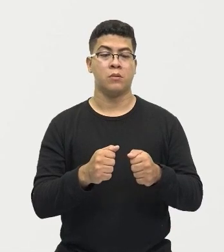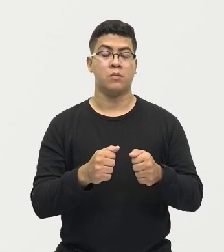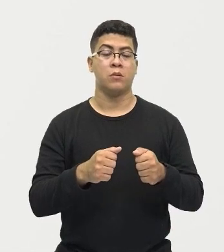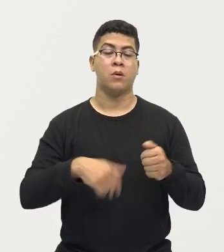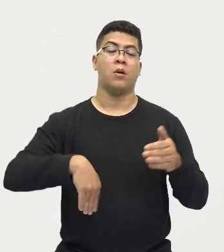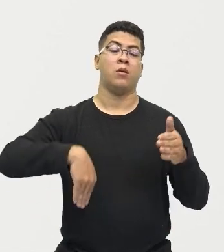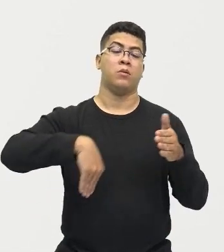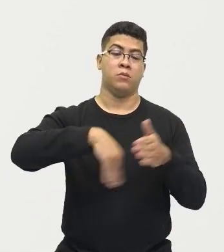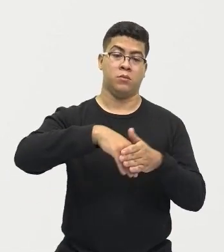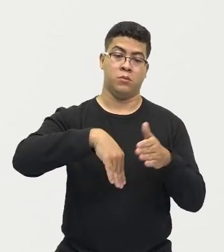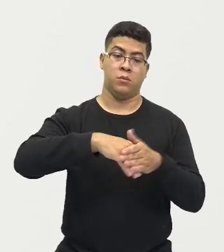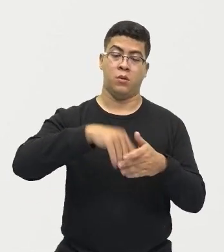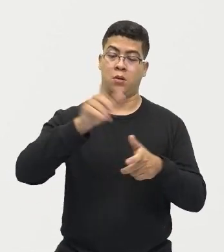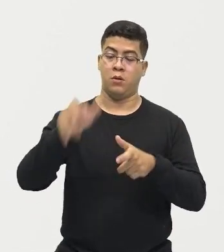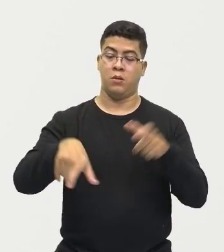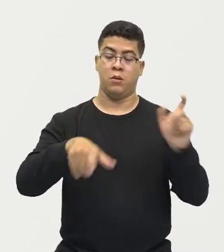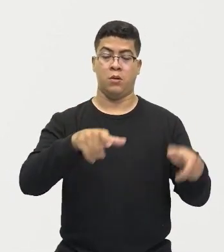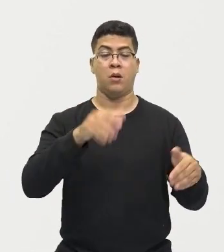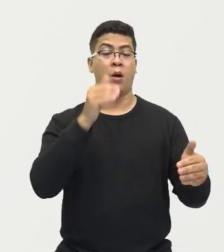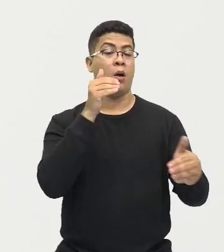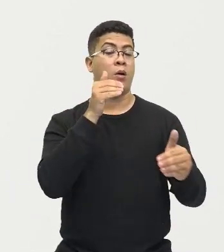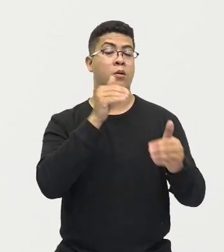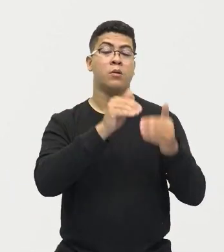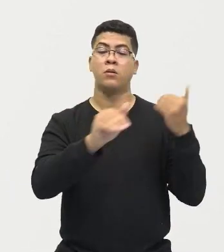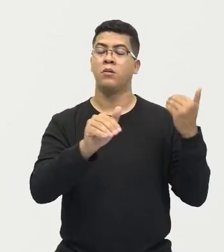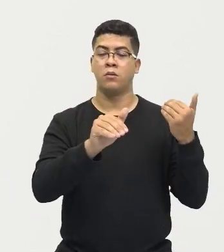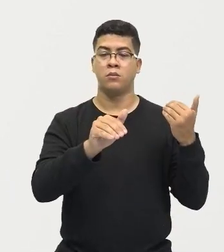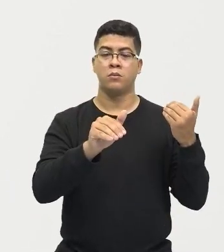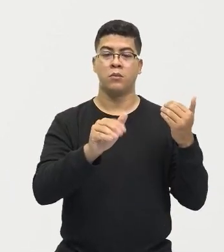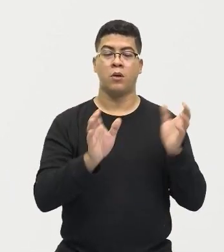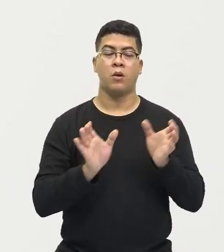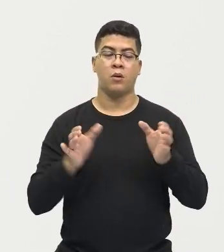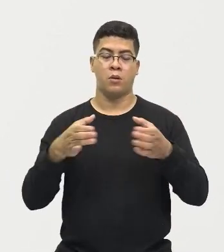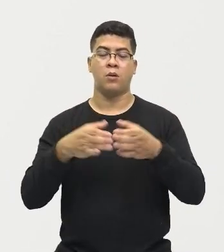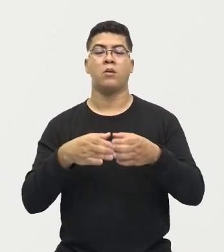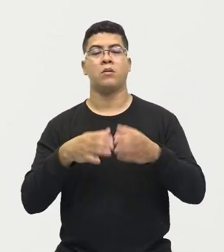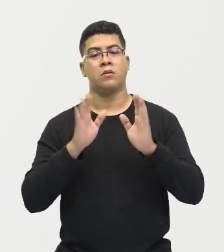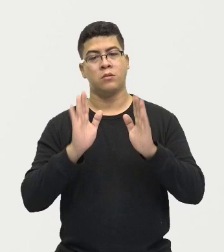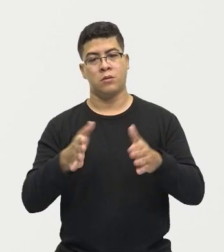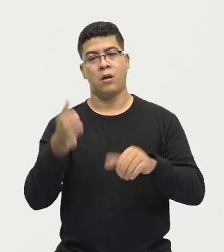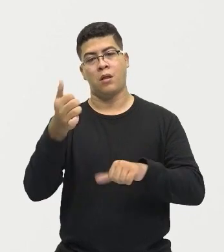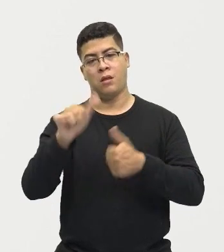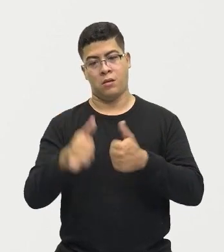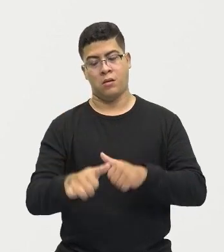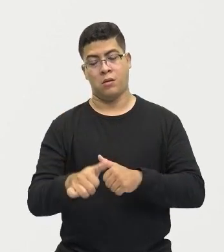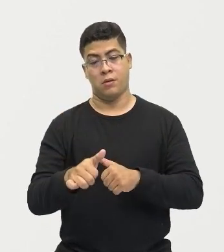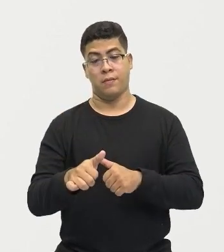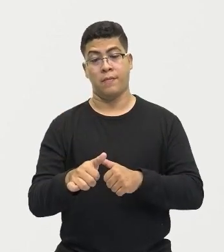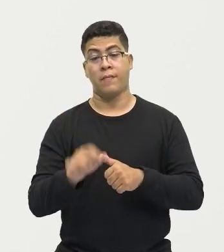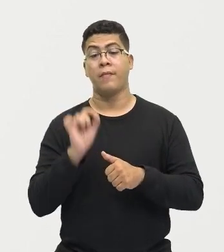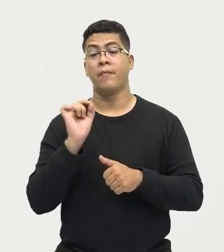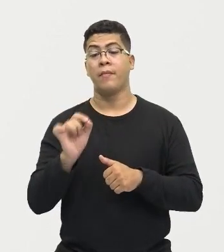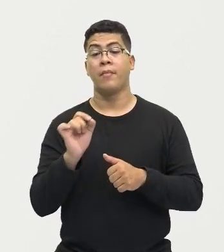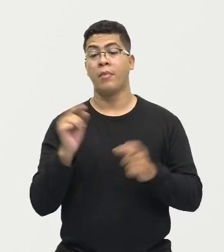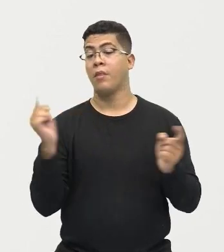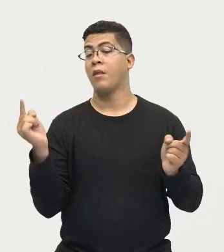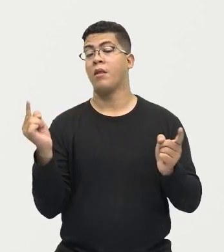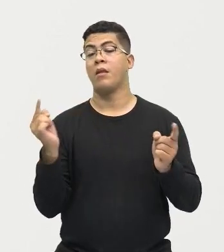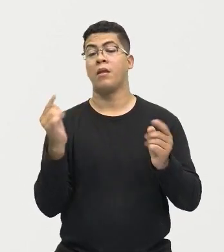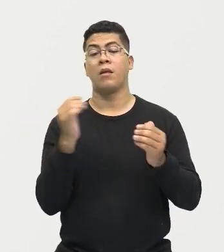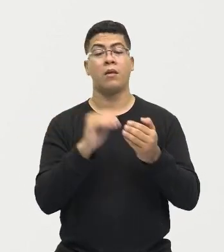Todos os jogadores discordaram de que o time havia jogado mal. Foi o que nós analisamos. Discordaram é um verbo